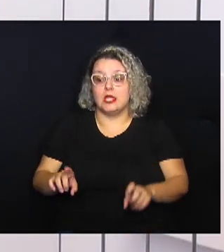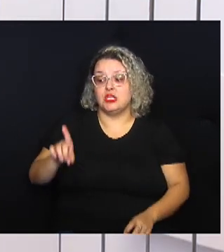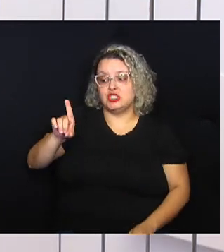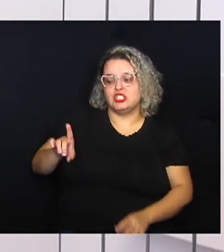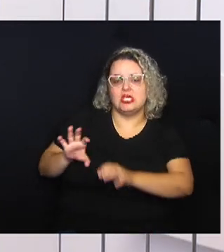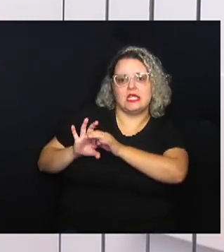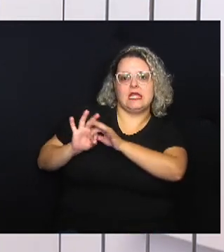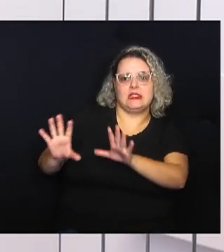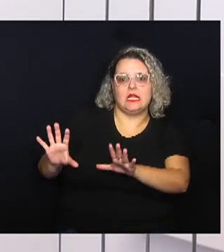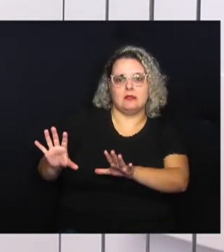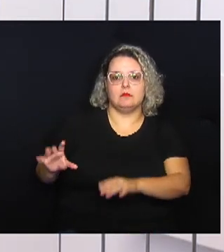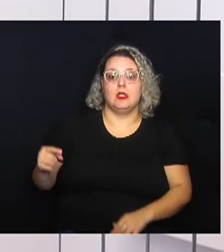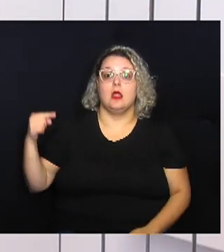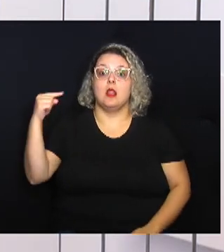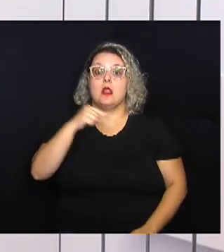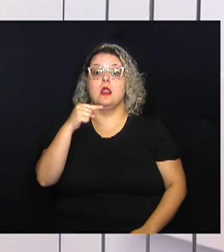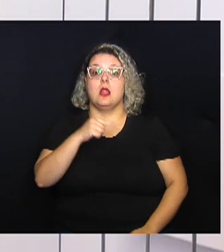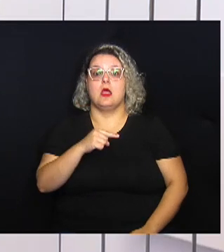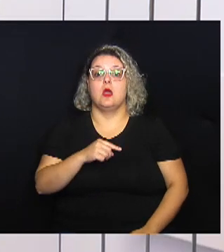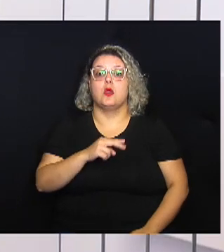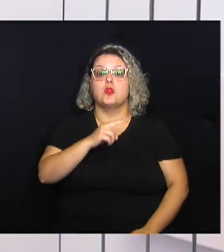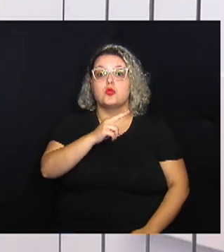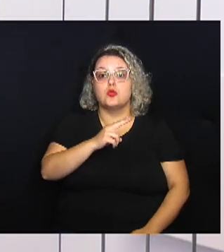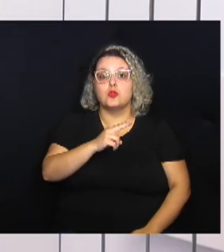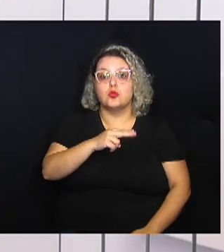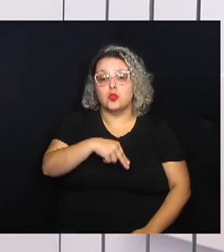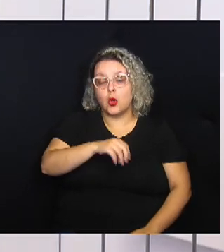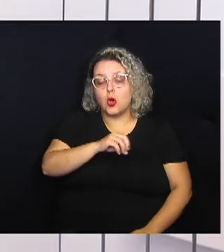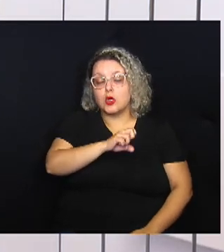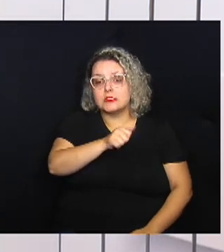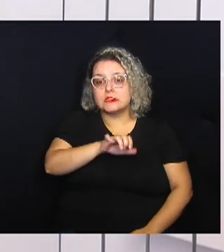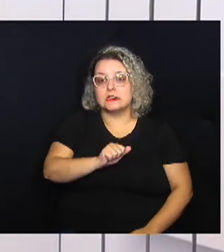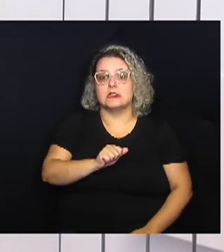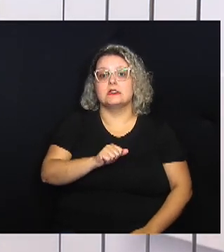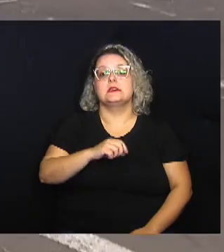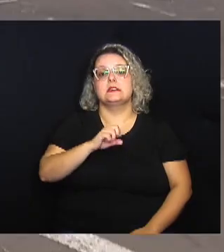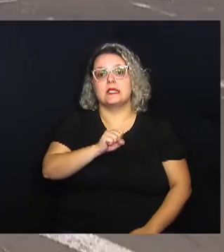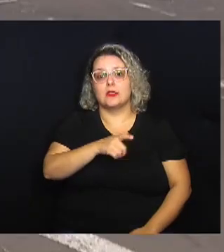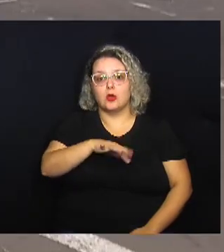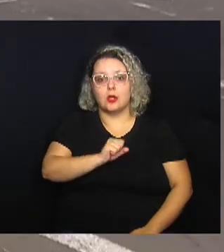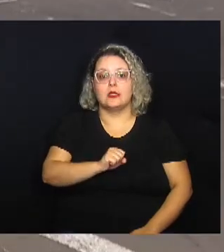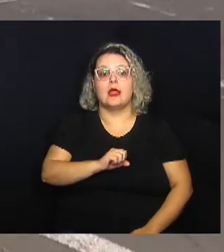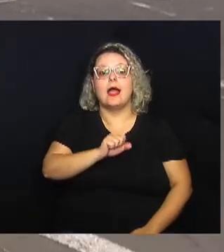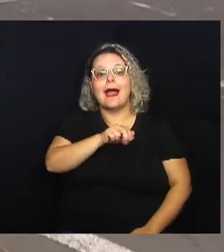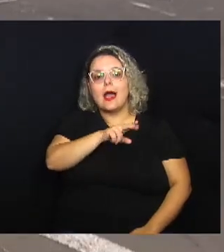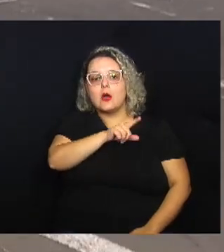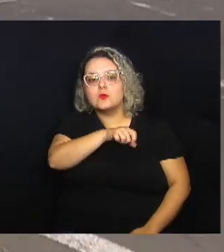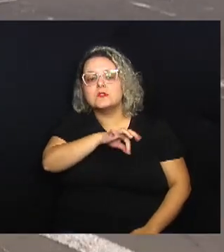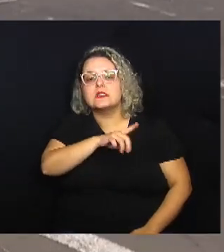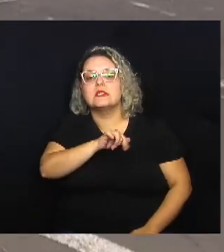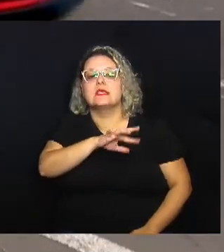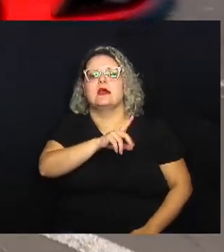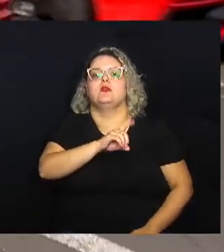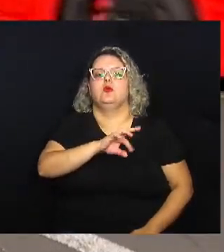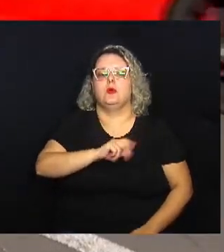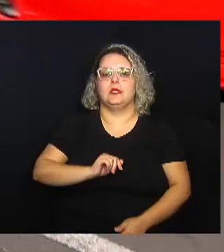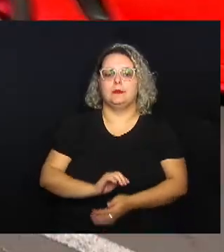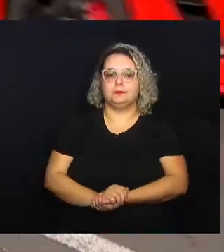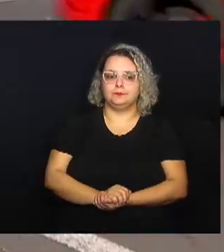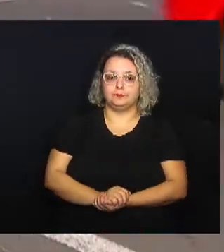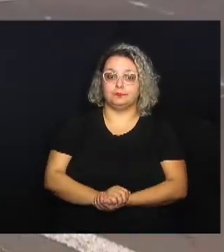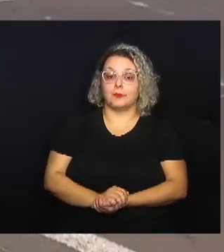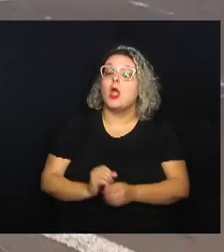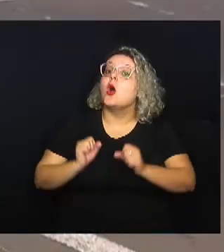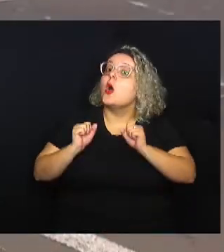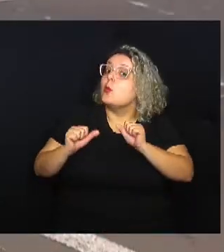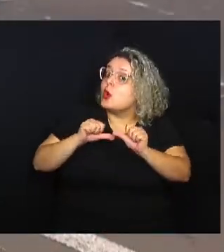lá na região do Jardim Nossa Senhora Auxiliadora estão acompanha é provável que tenha mudanças no